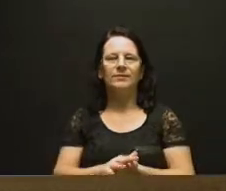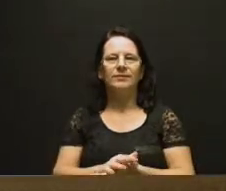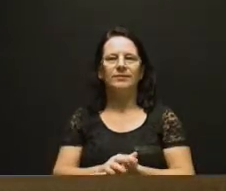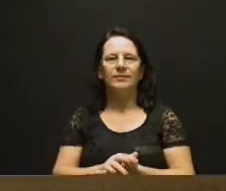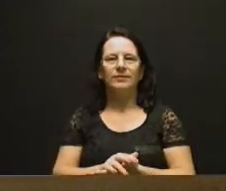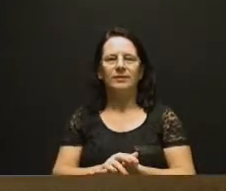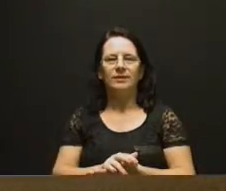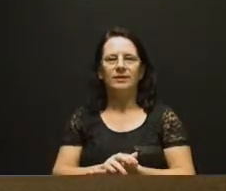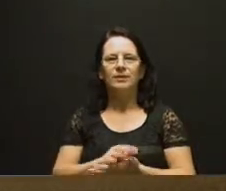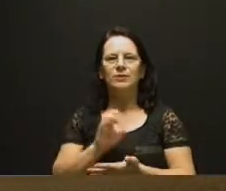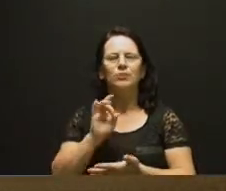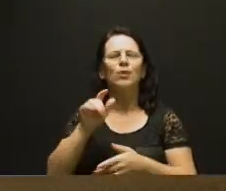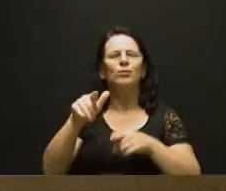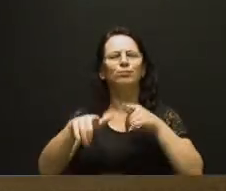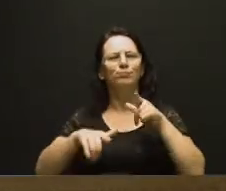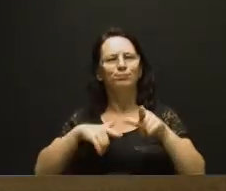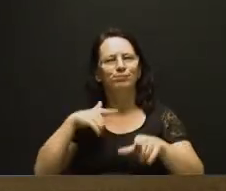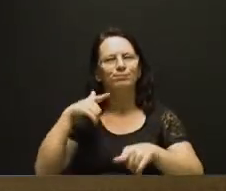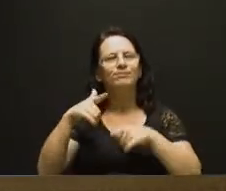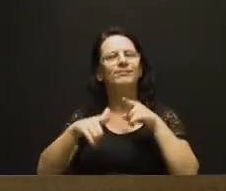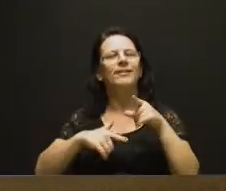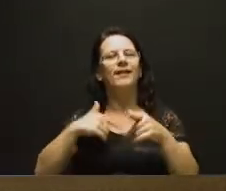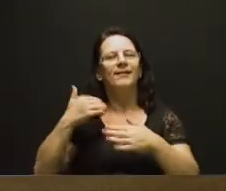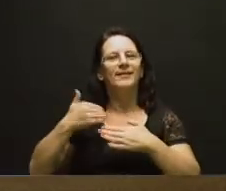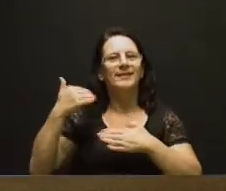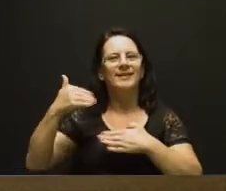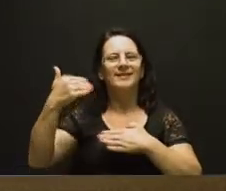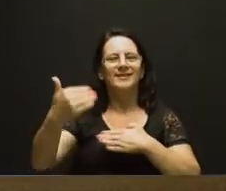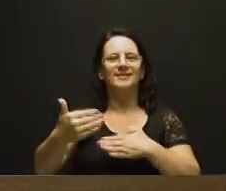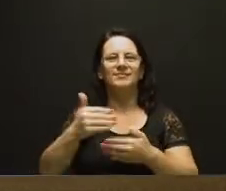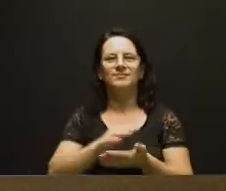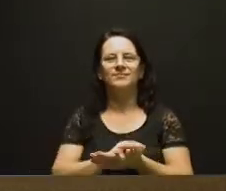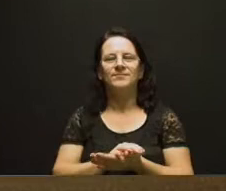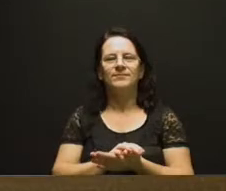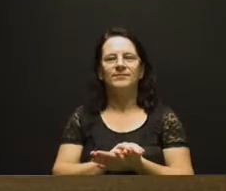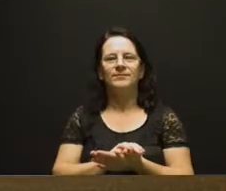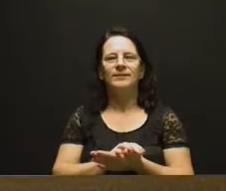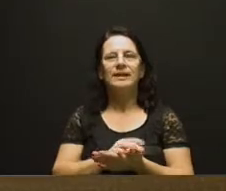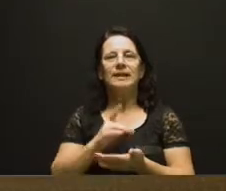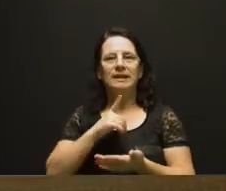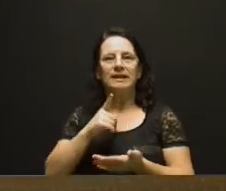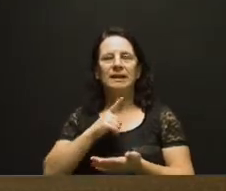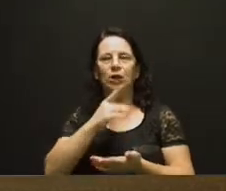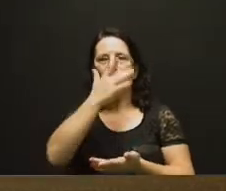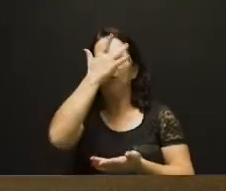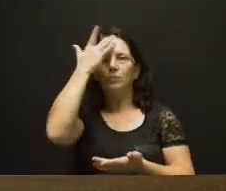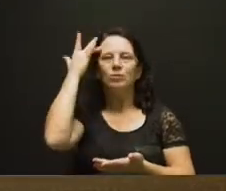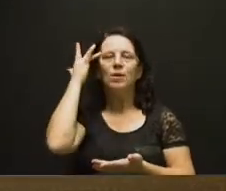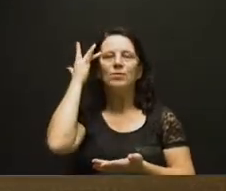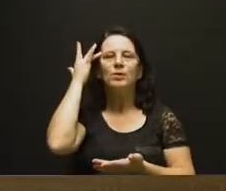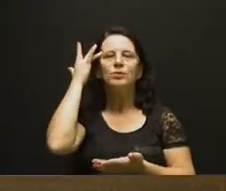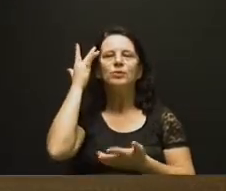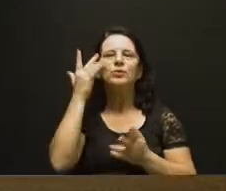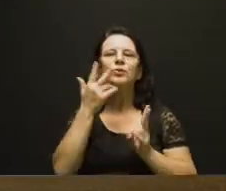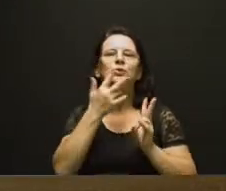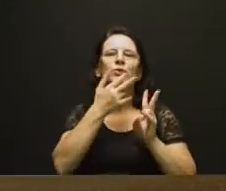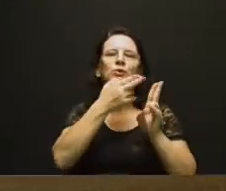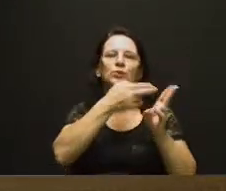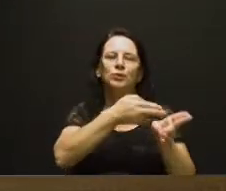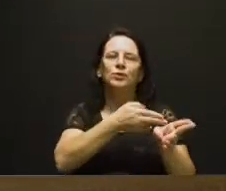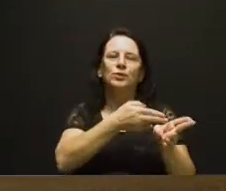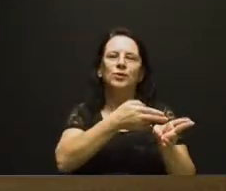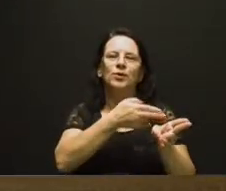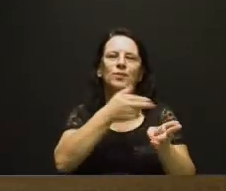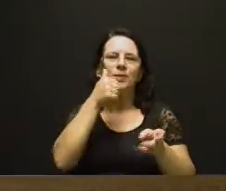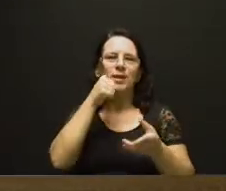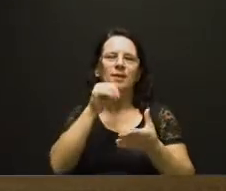com muito trabalho e dedicação e falo isso porque eu tenho uma pessoa que dorme do meu lado que a minha esposa